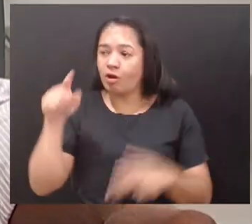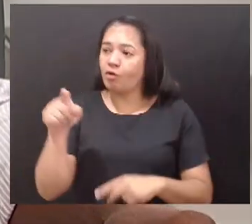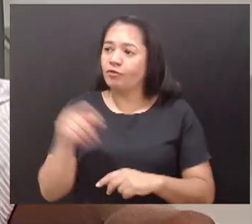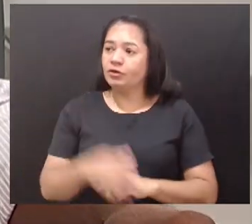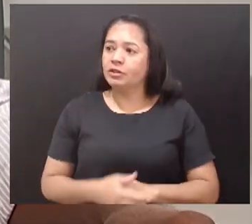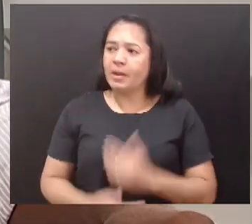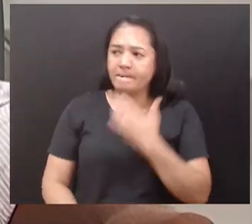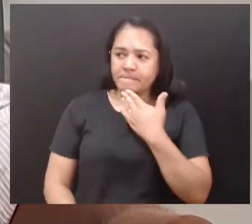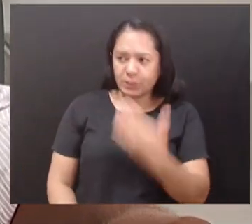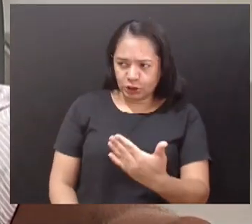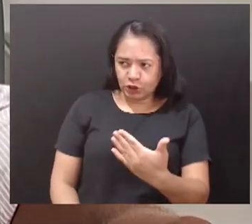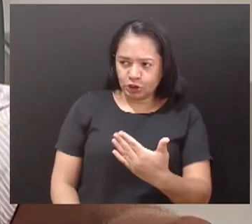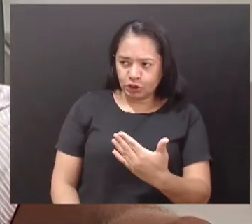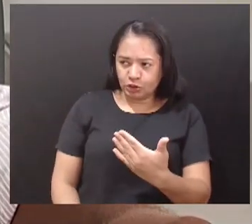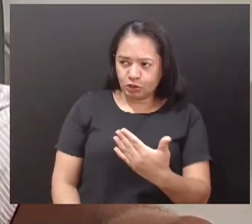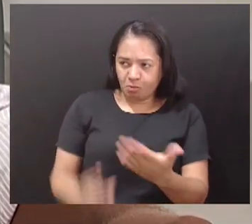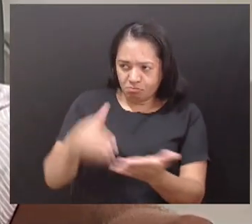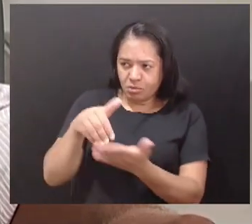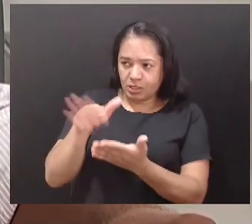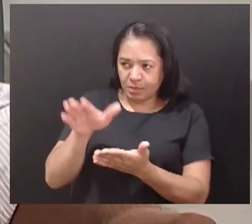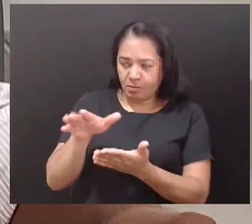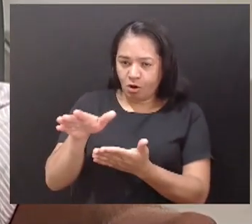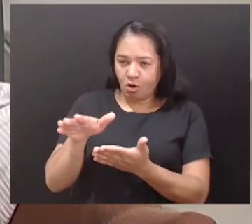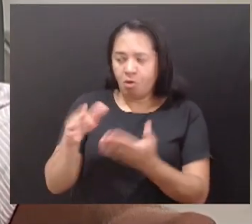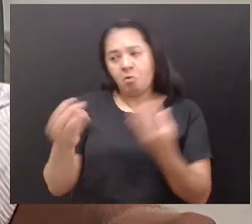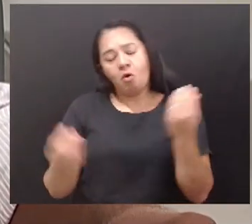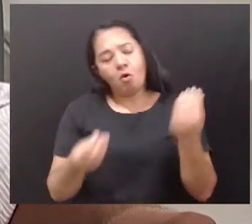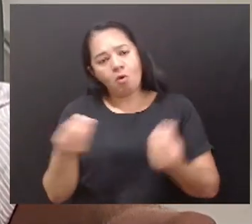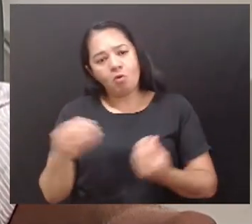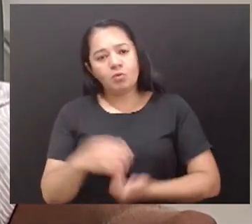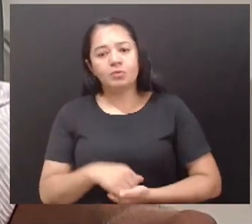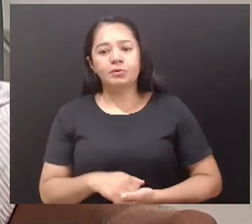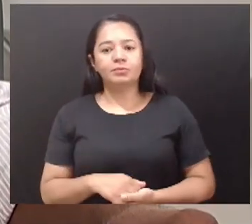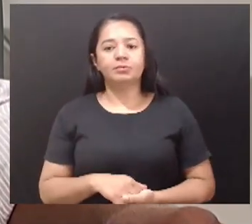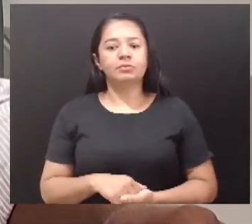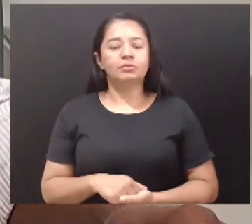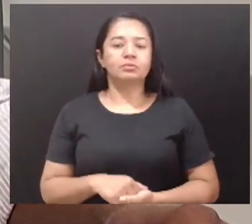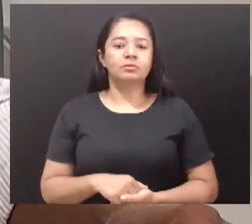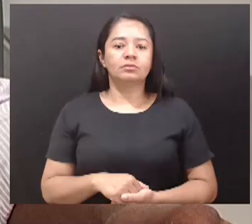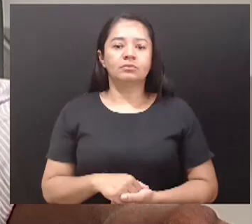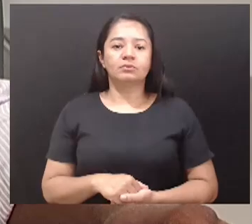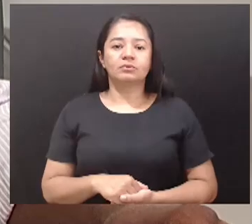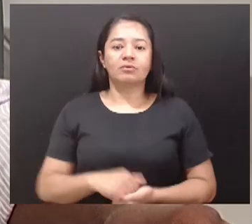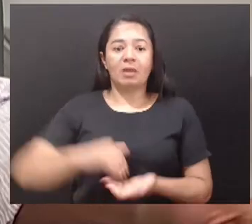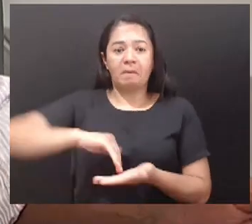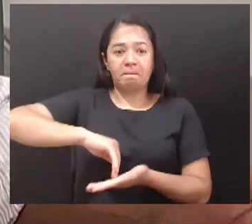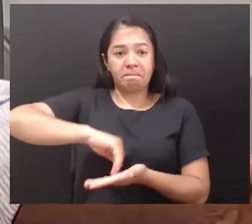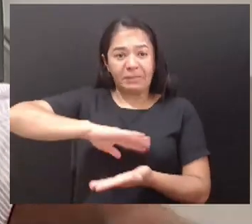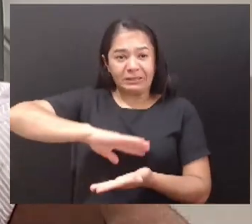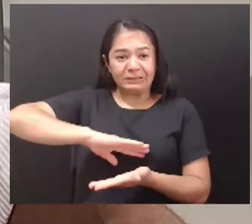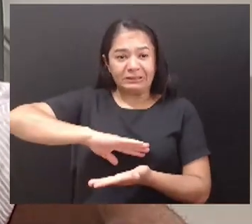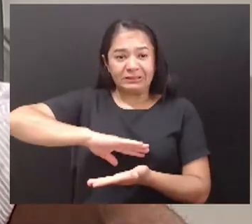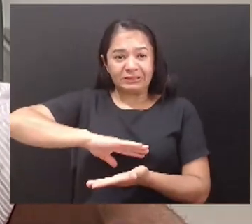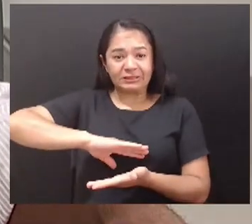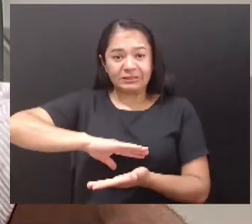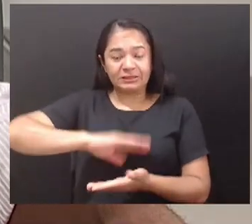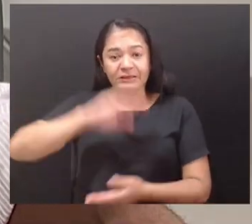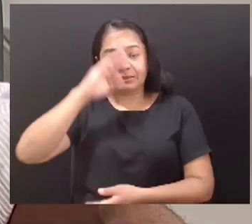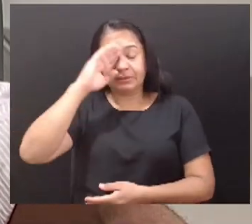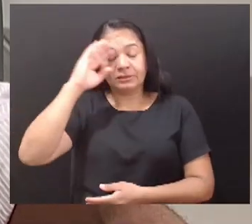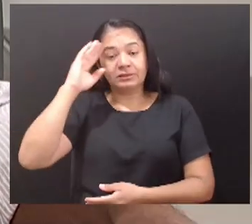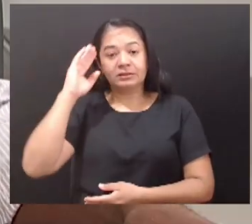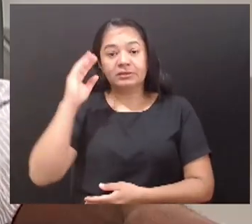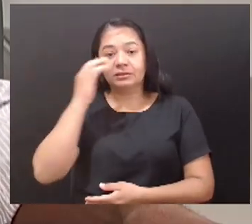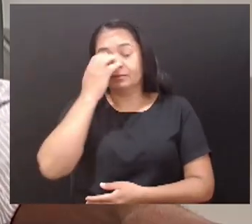contas do trabalho, você foi demitido, como que foi assim? Então, eu fui demitido, fiquei um bom tempo, olha que